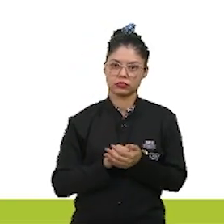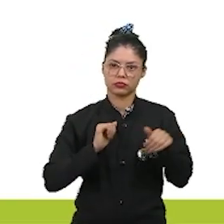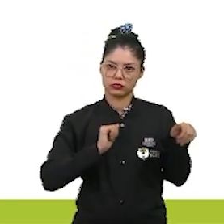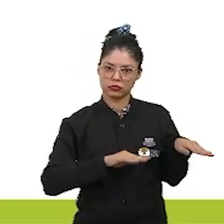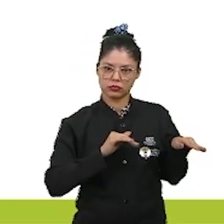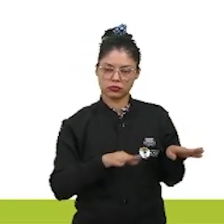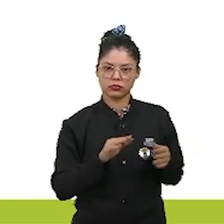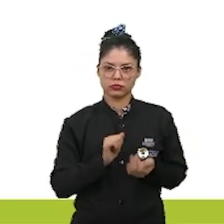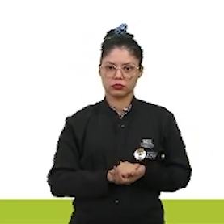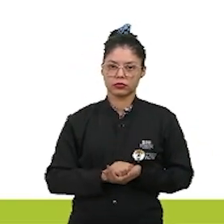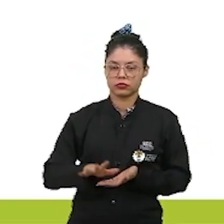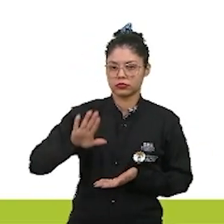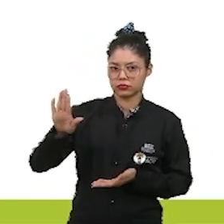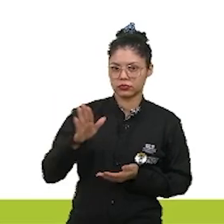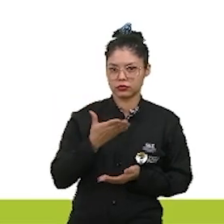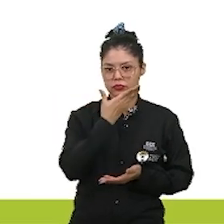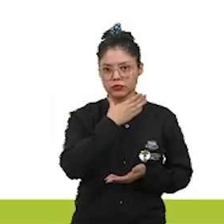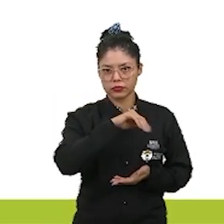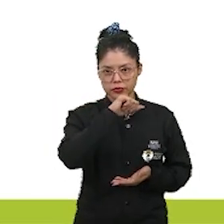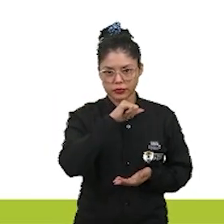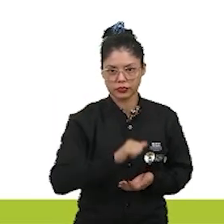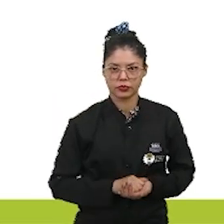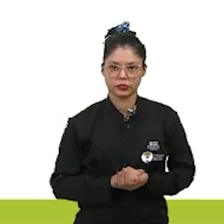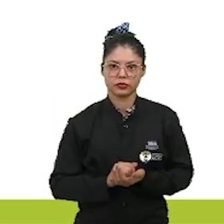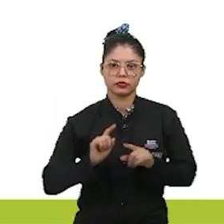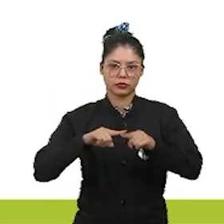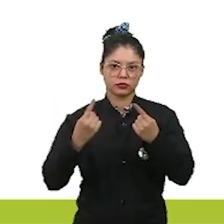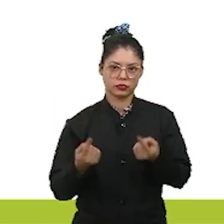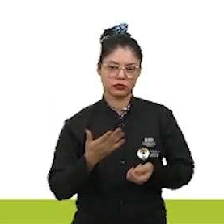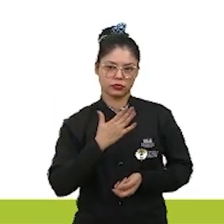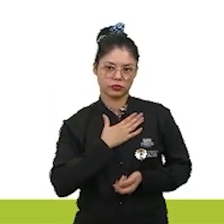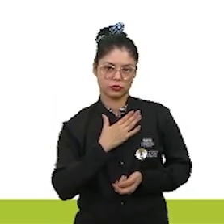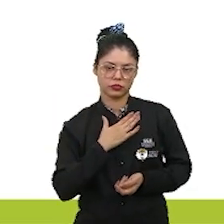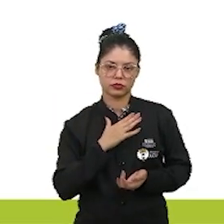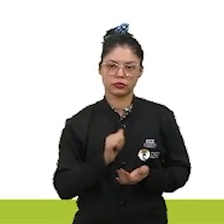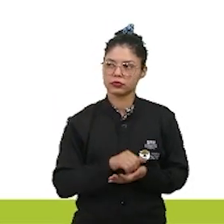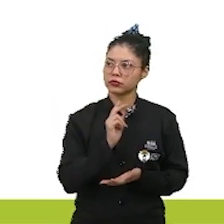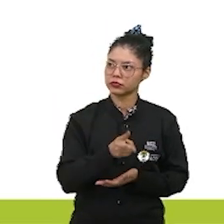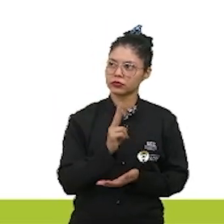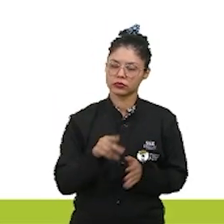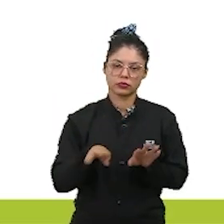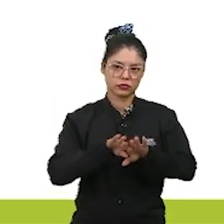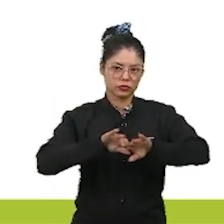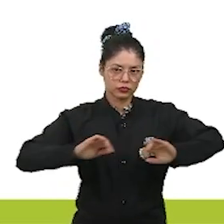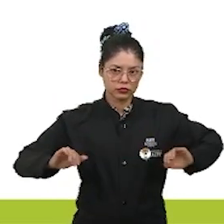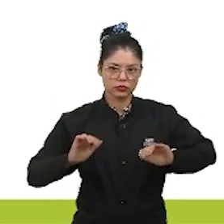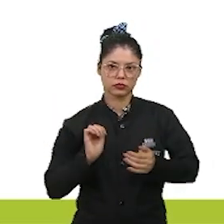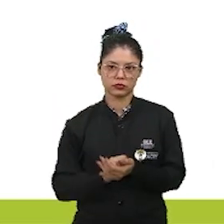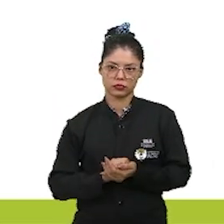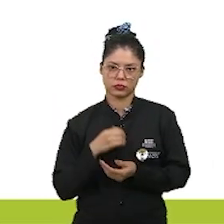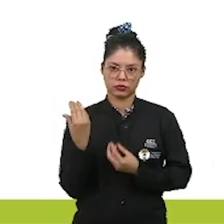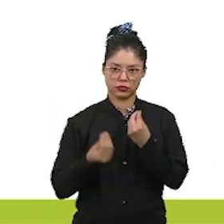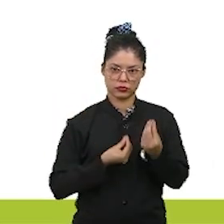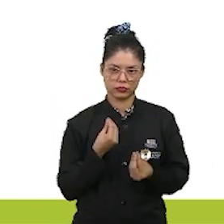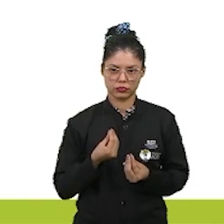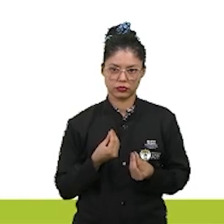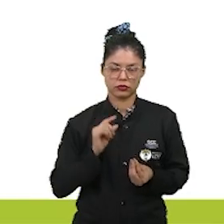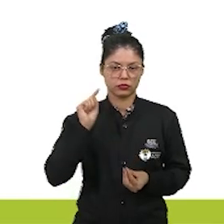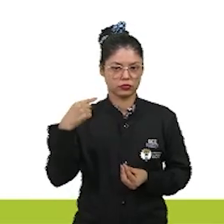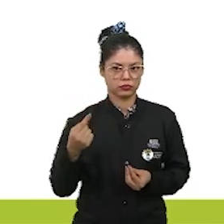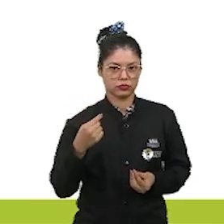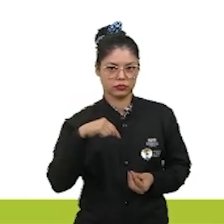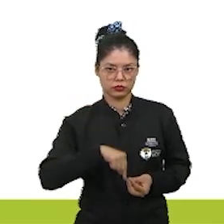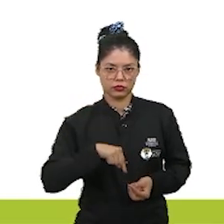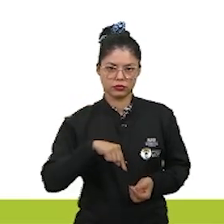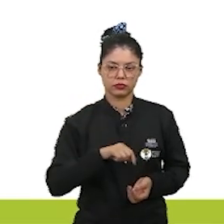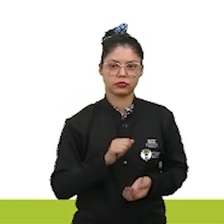chegar em setembro para ficar com a mãe. Meu coração sempre foi dividido, com ela lá